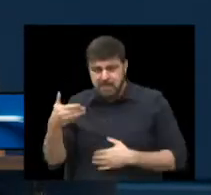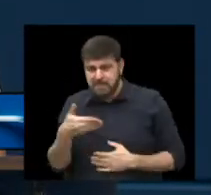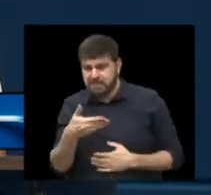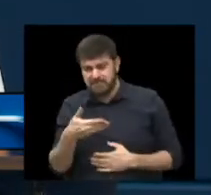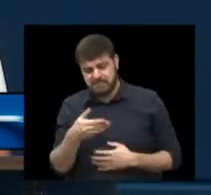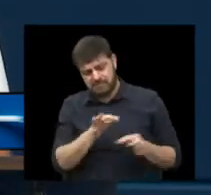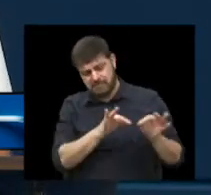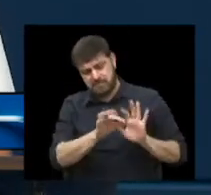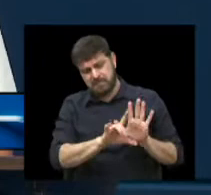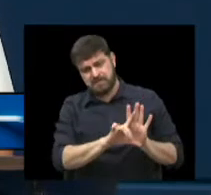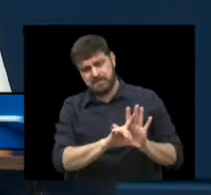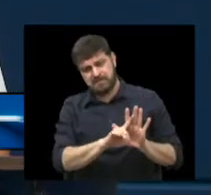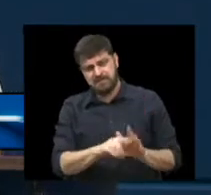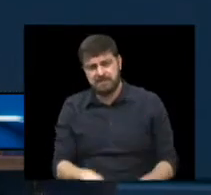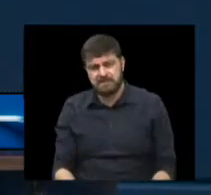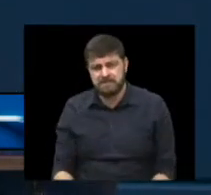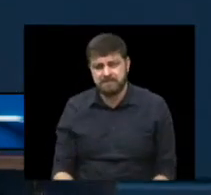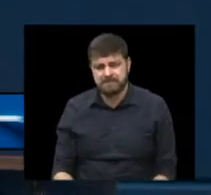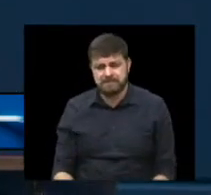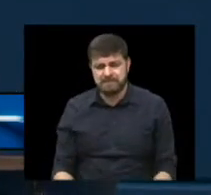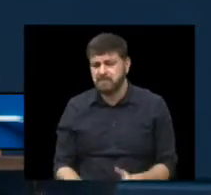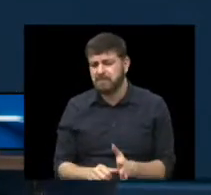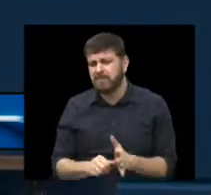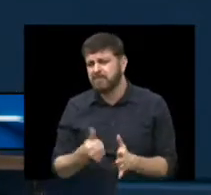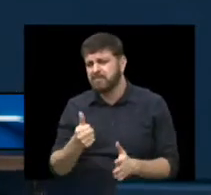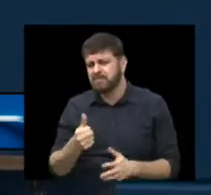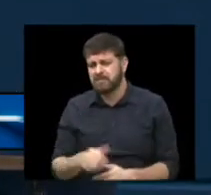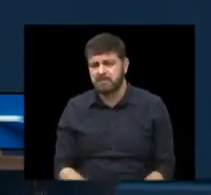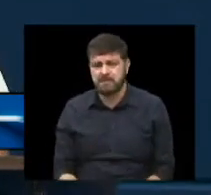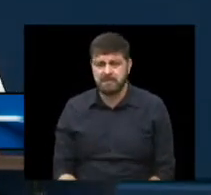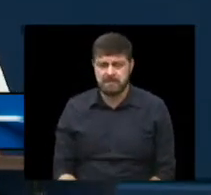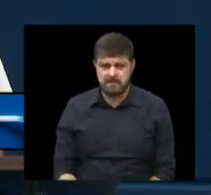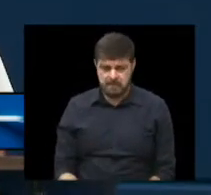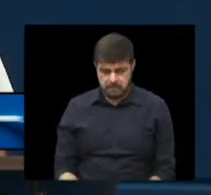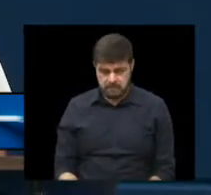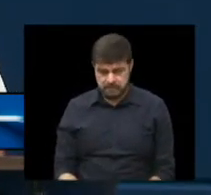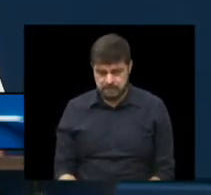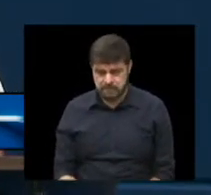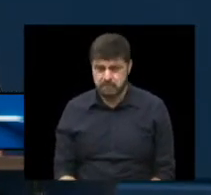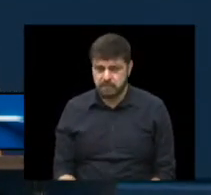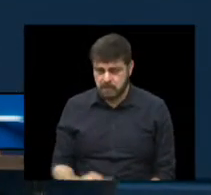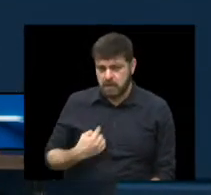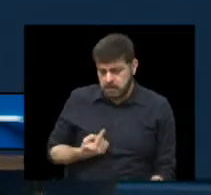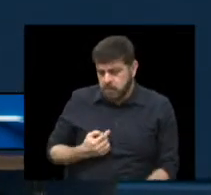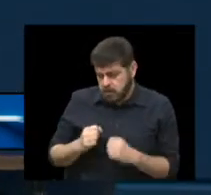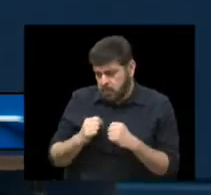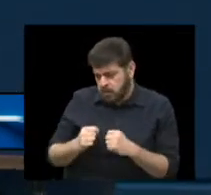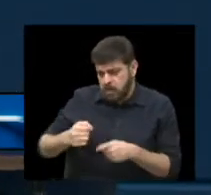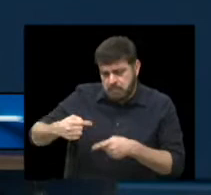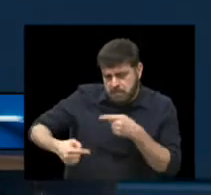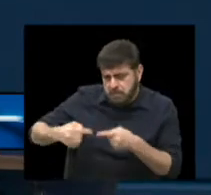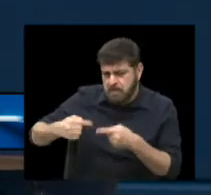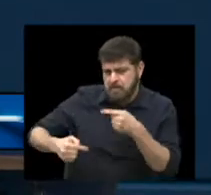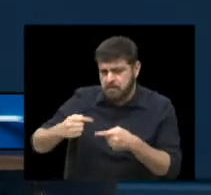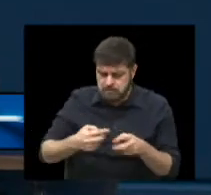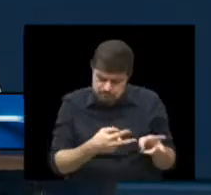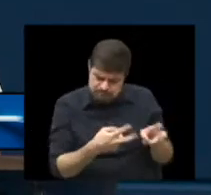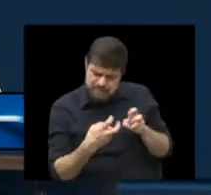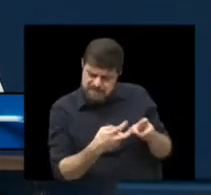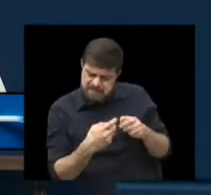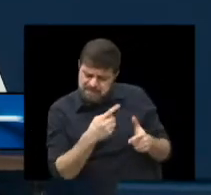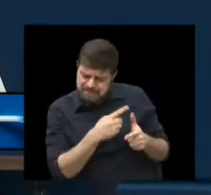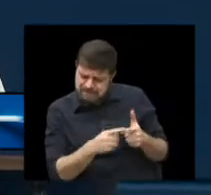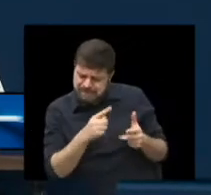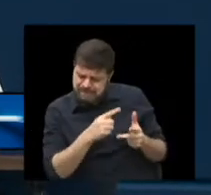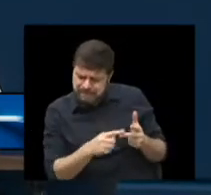projeto. Em primeiro lugar, né, diante dessa possibilidade de discussão e problematização, eu